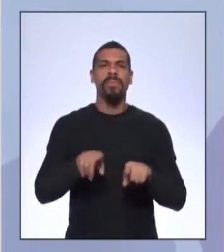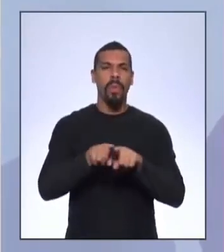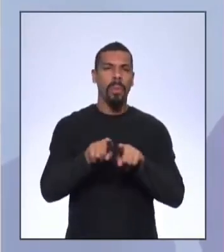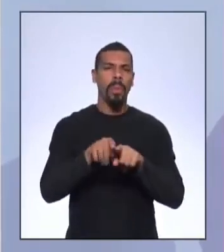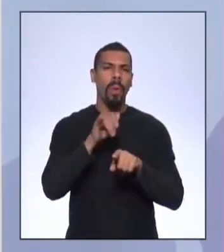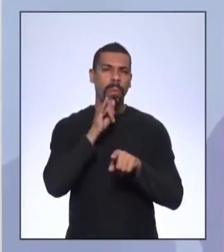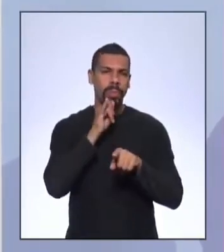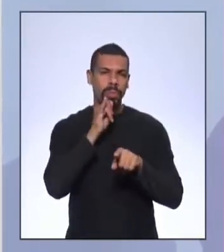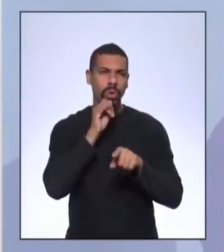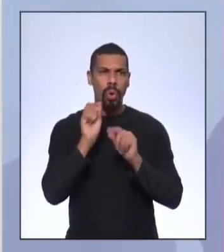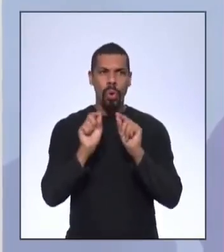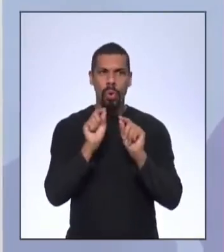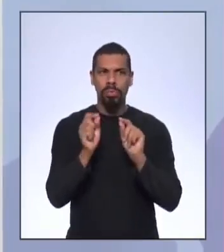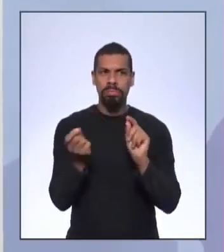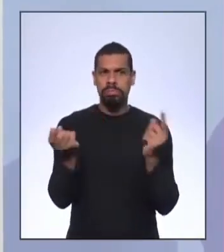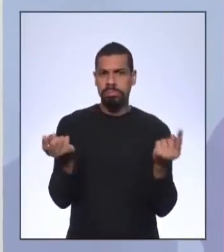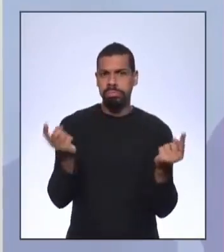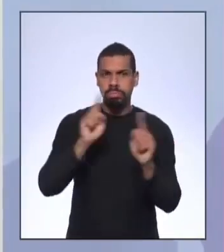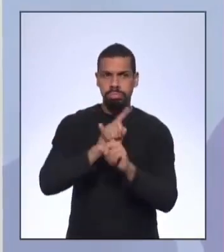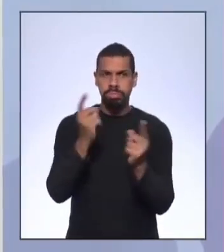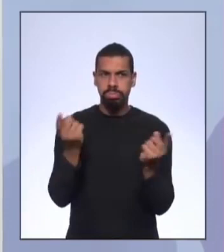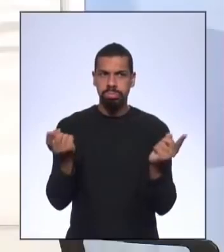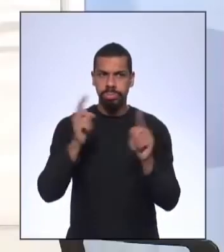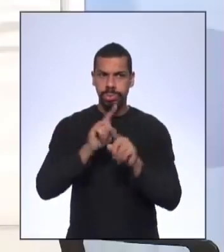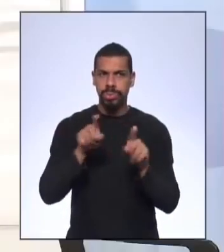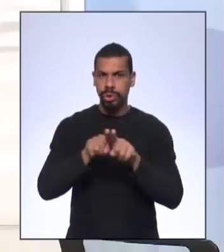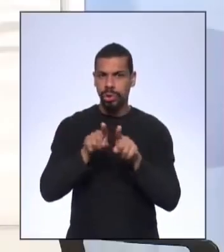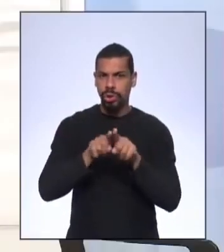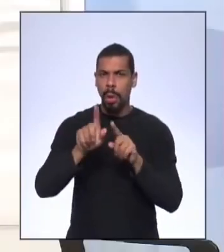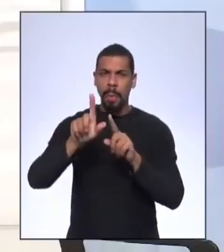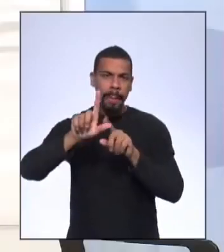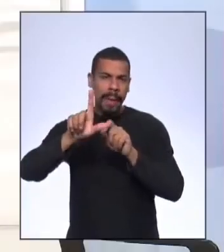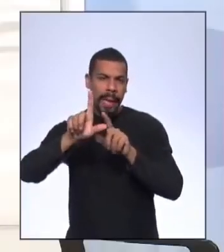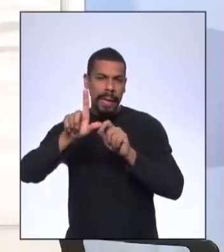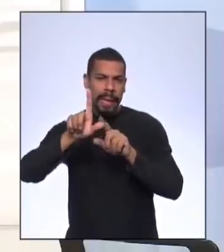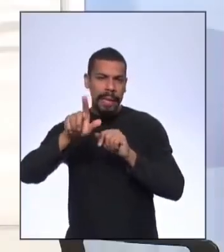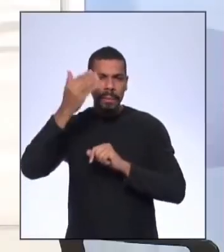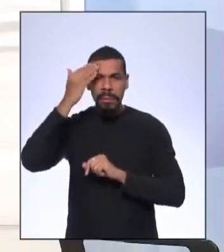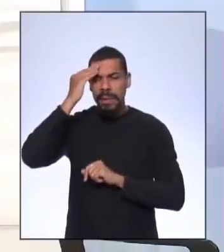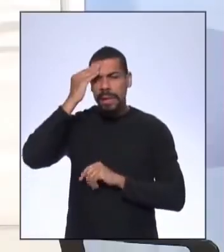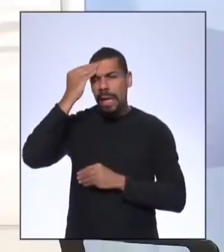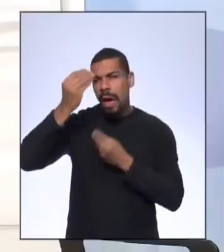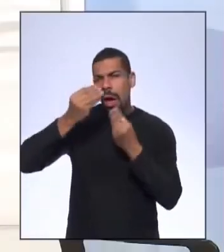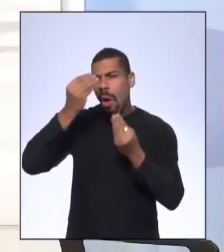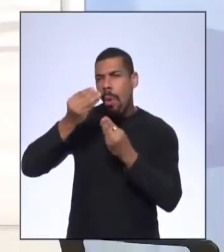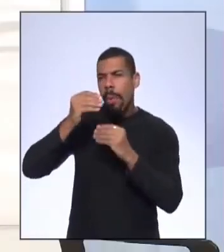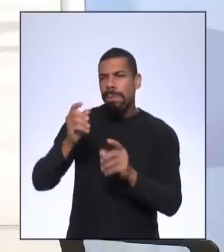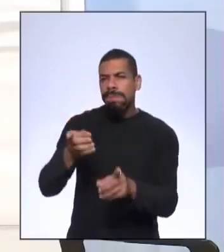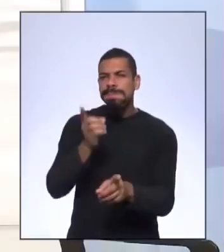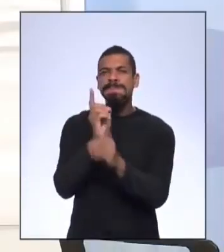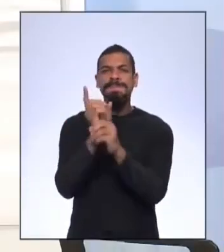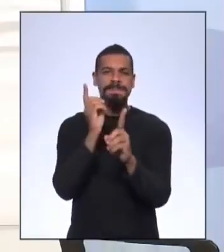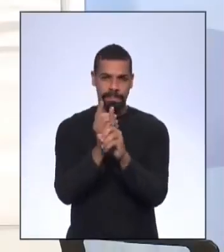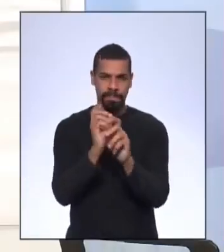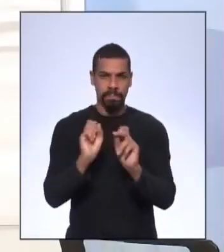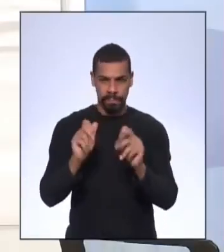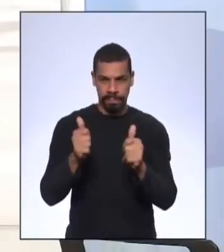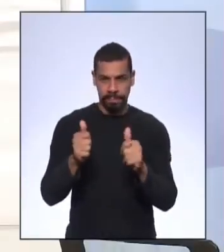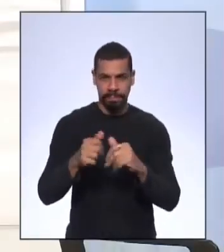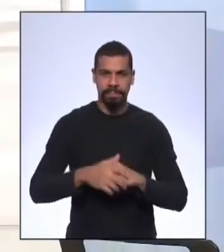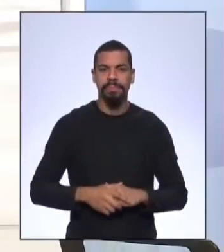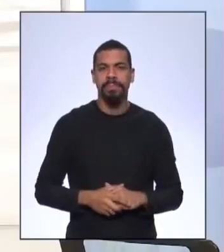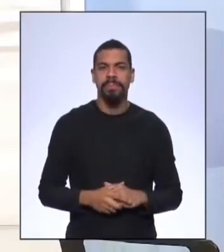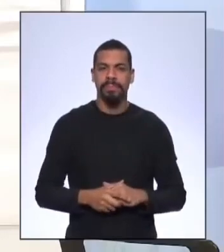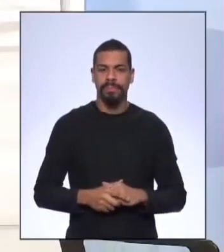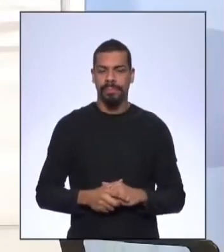aqui. Tanto faz quem vai receber, só estou utilizando uma letra para vocês conseguirem identificar o que cada um vai ficar.